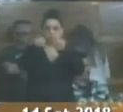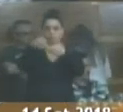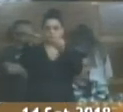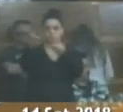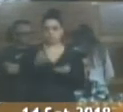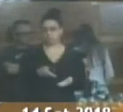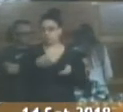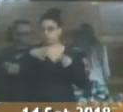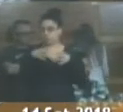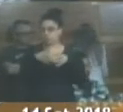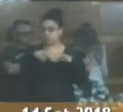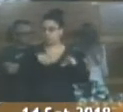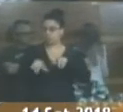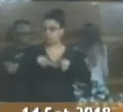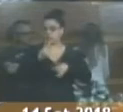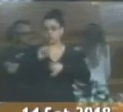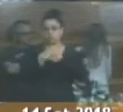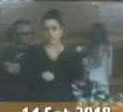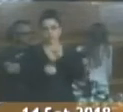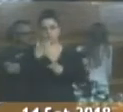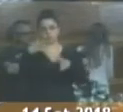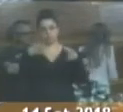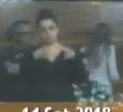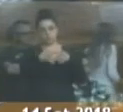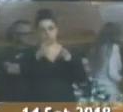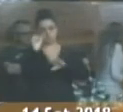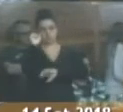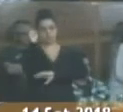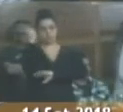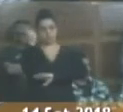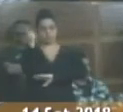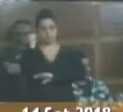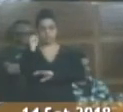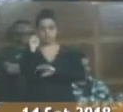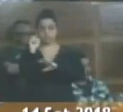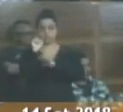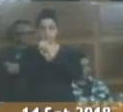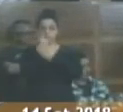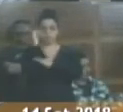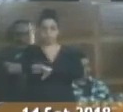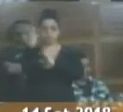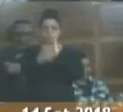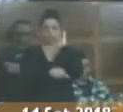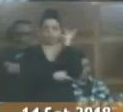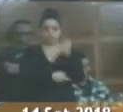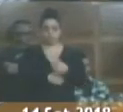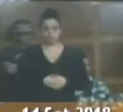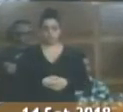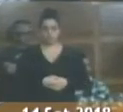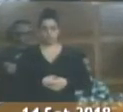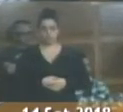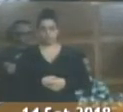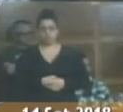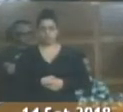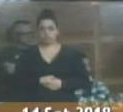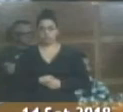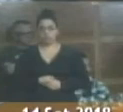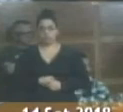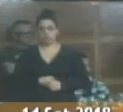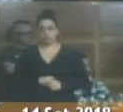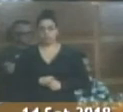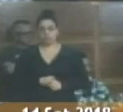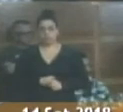de trabalho que será criado pela Comissão de Defesa do Meio Ambiente. Eu espero que a gente consiga